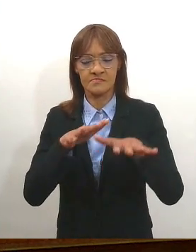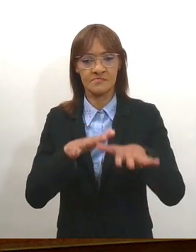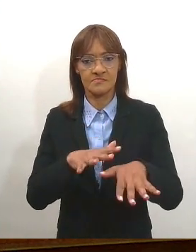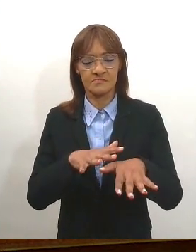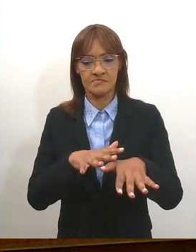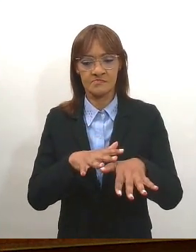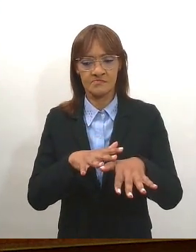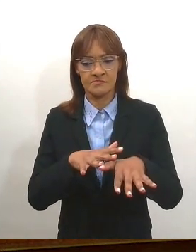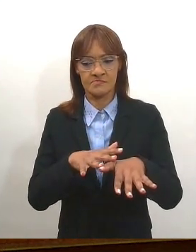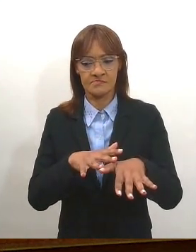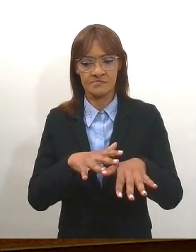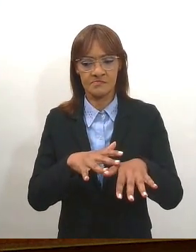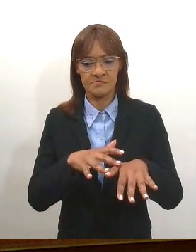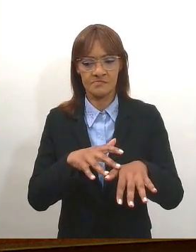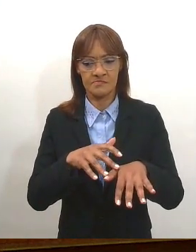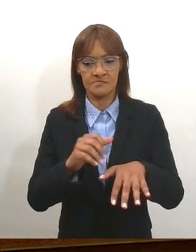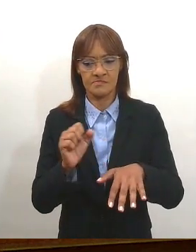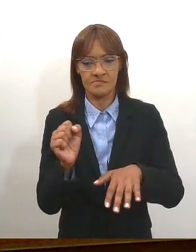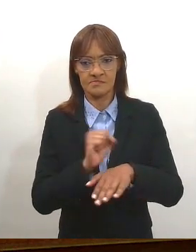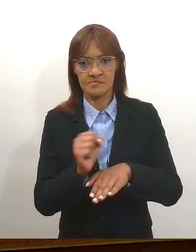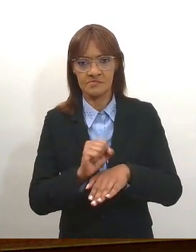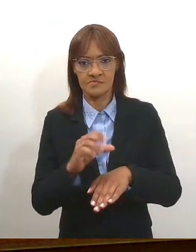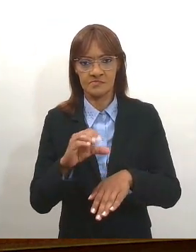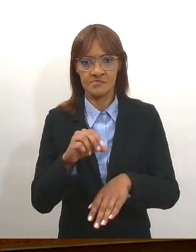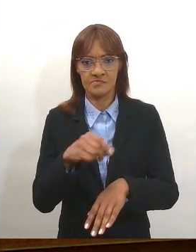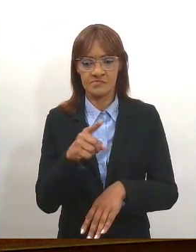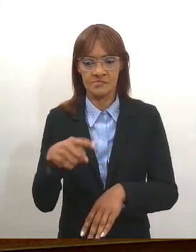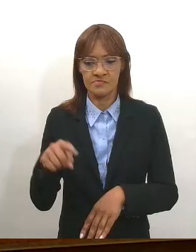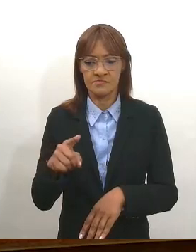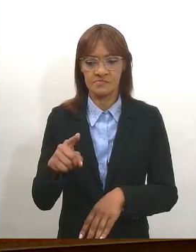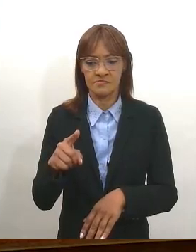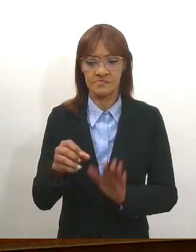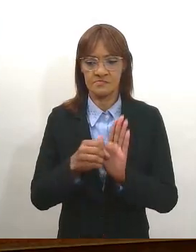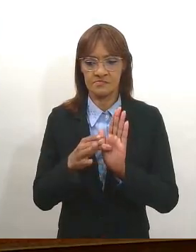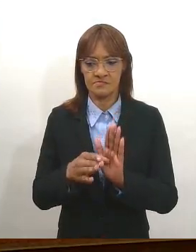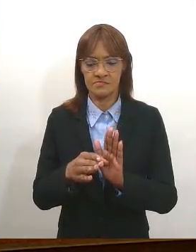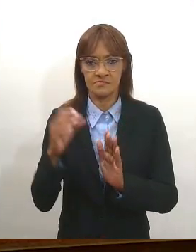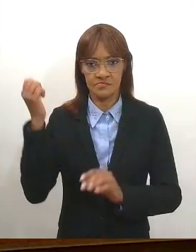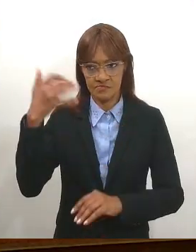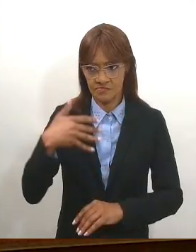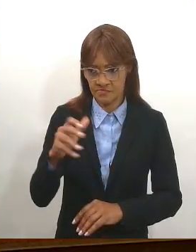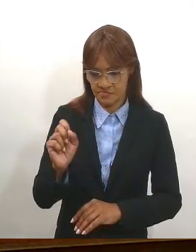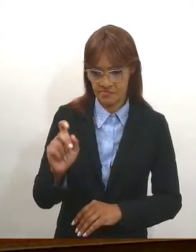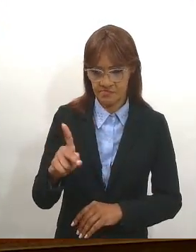Brasil. Ok? Assinado pelo deputado Garibaldo Mendonça.